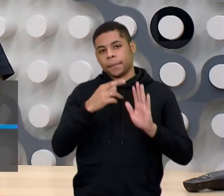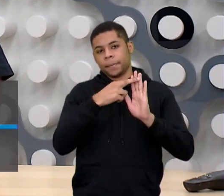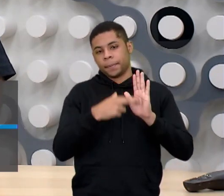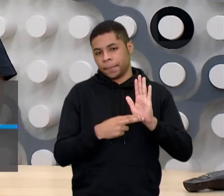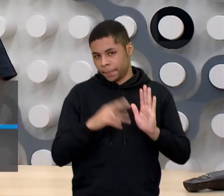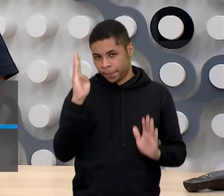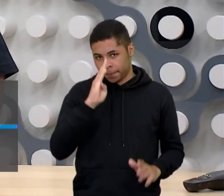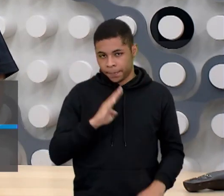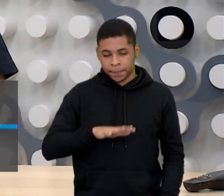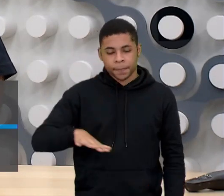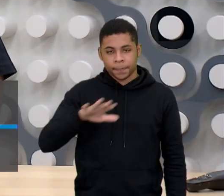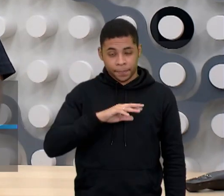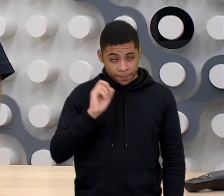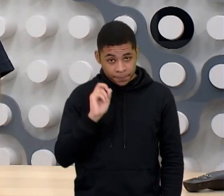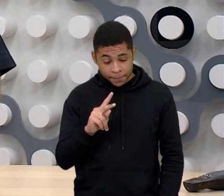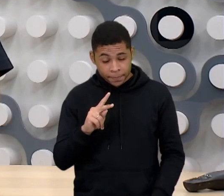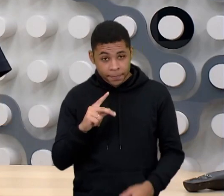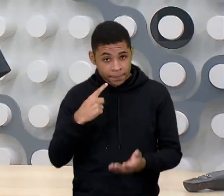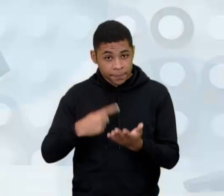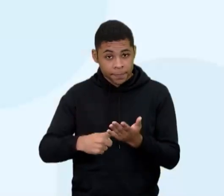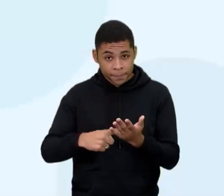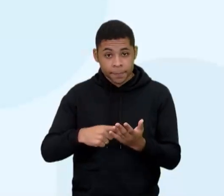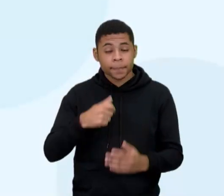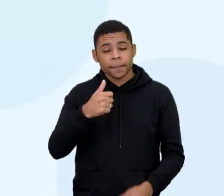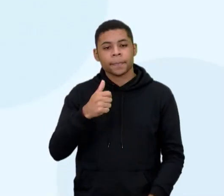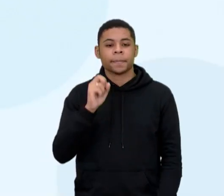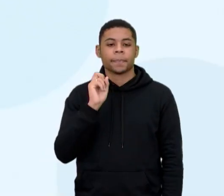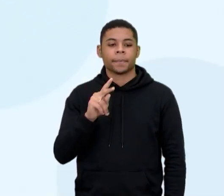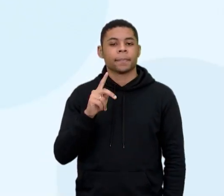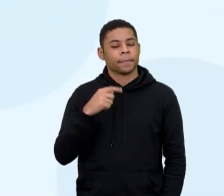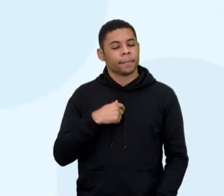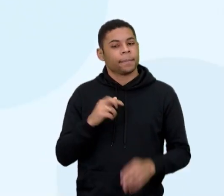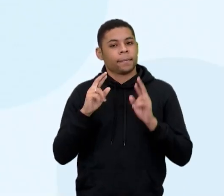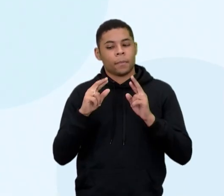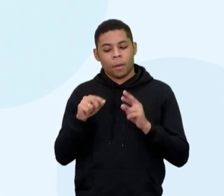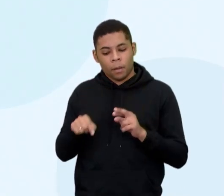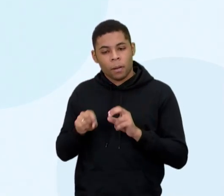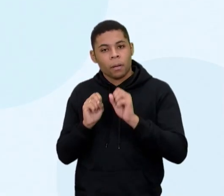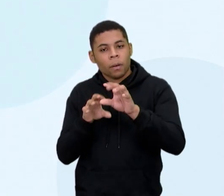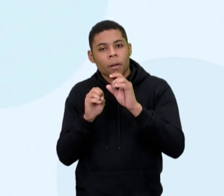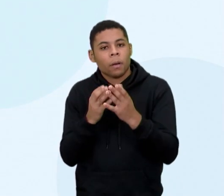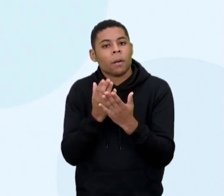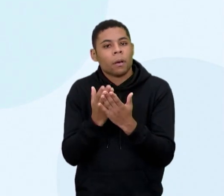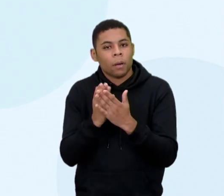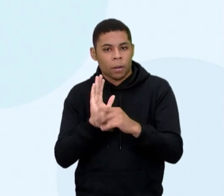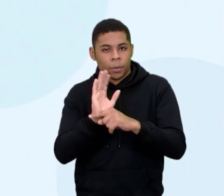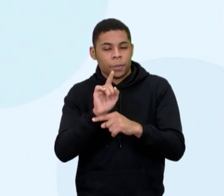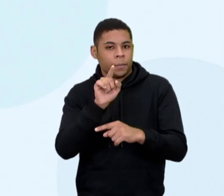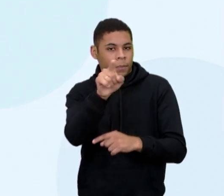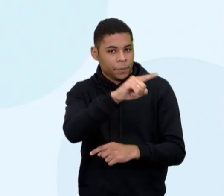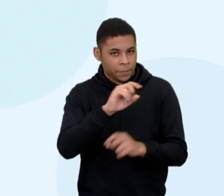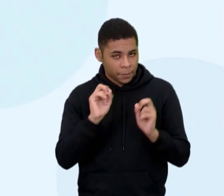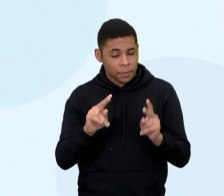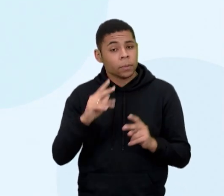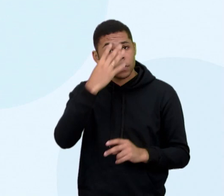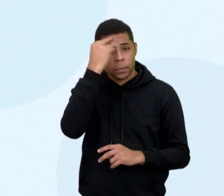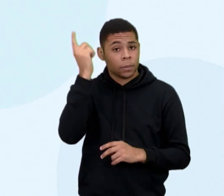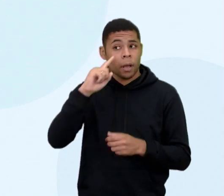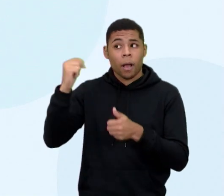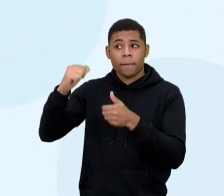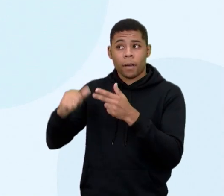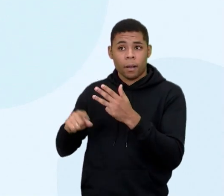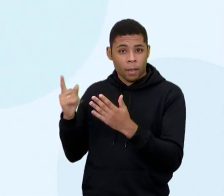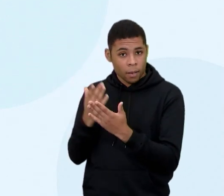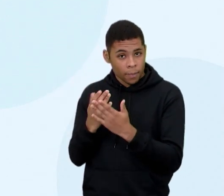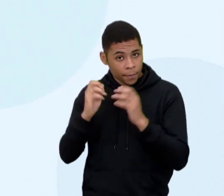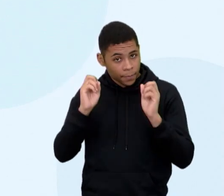do nosso país. Certo, galera? É isso aí. Então, espero que essa aula tenha contribuído para vocês, né? Não esqueçam sempre de avaliar a nossa